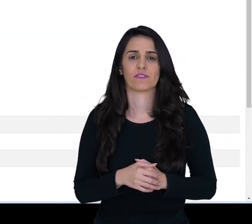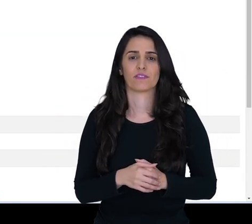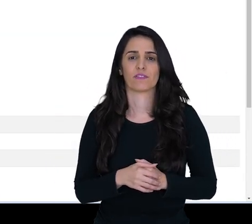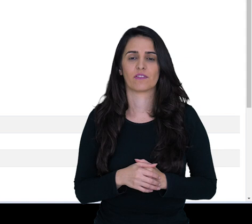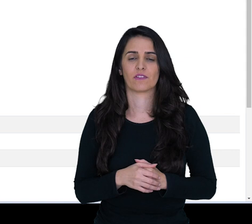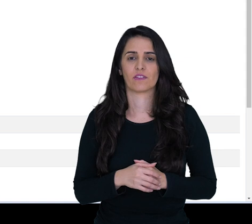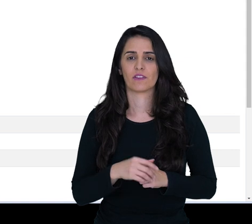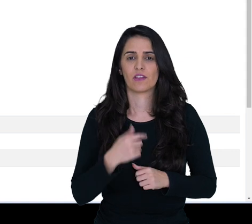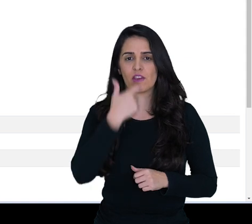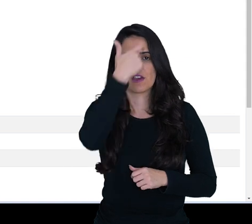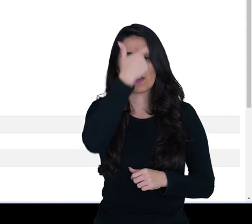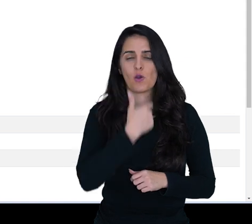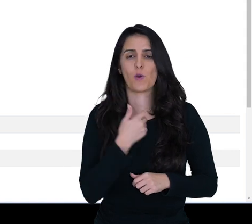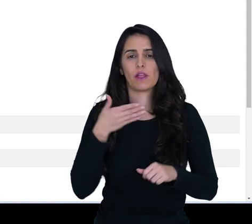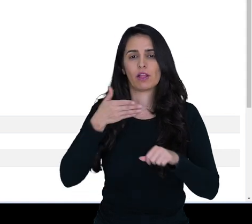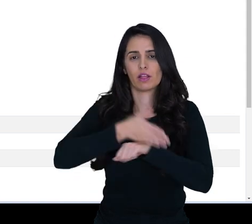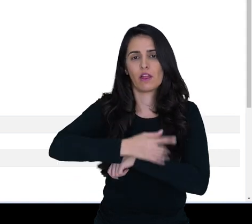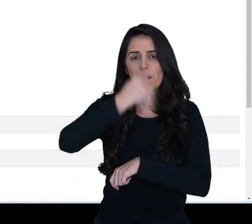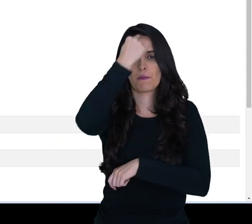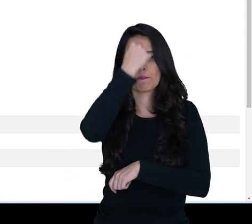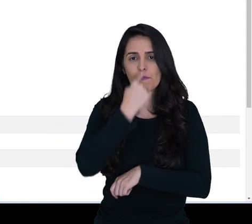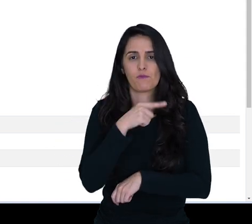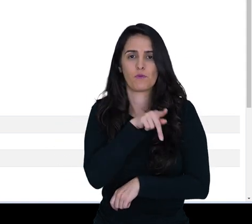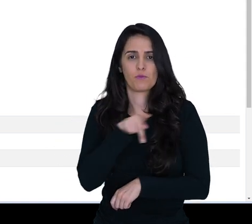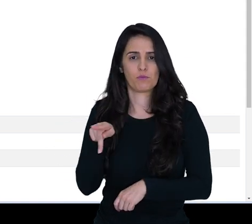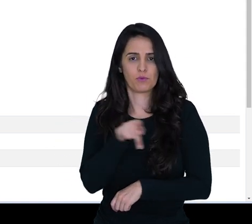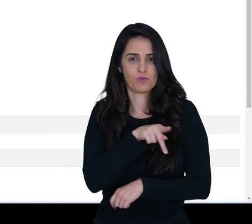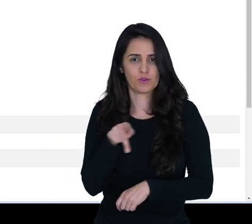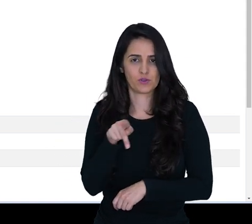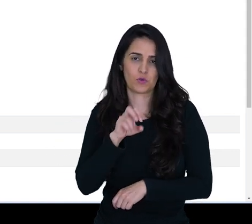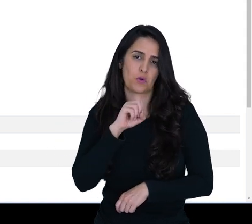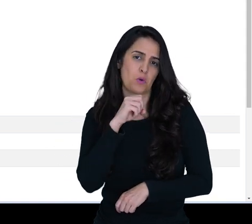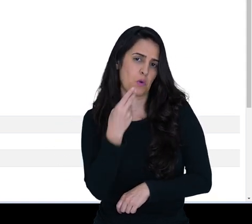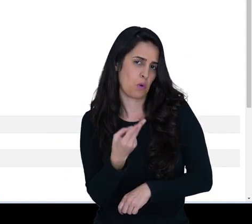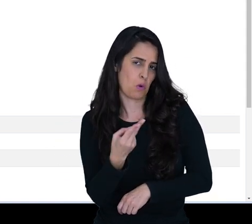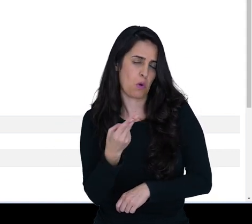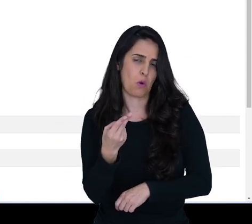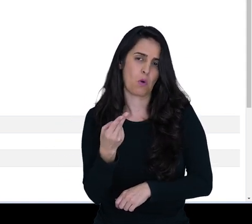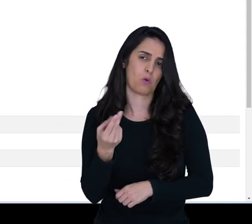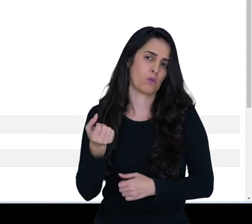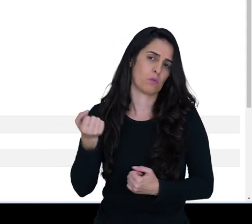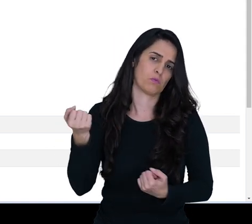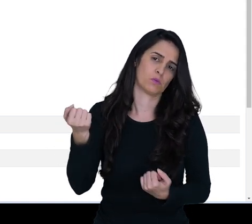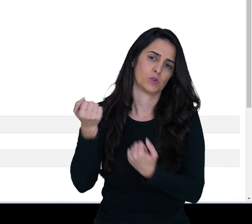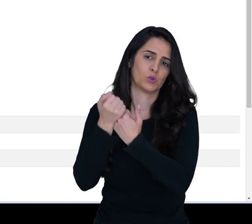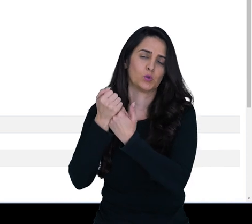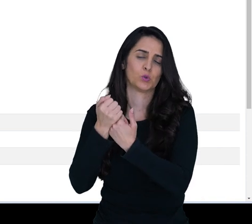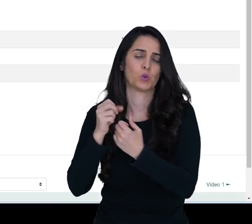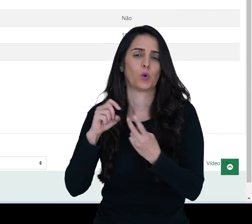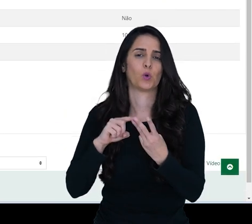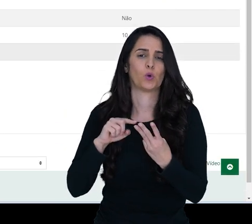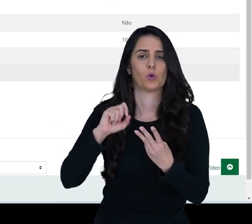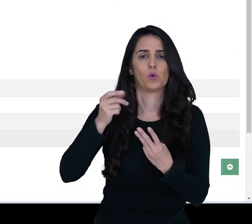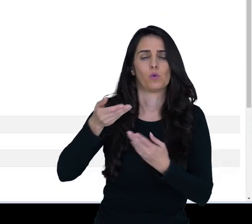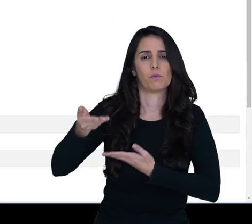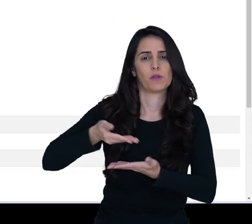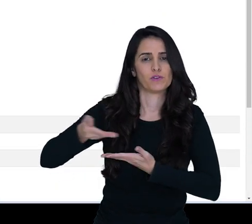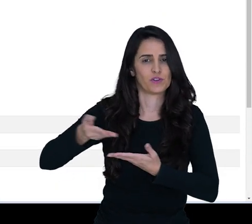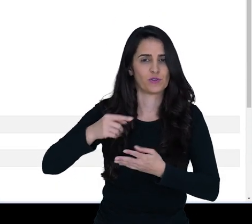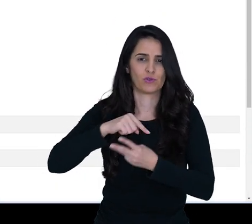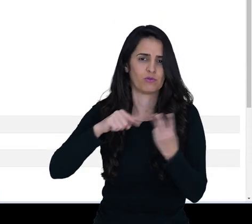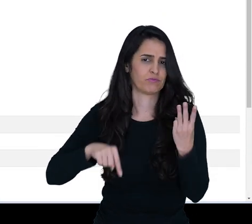No papel no perfil de professor ou de professor mediador ou institutor nós não